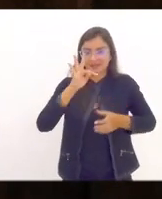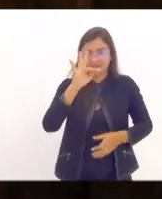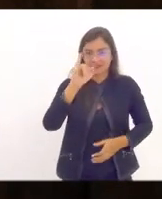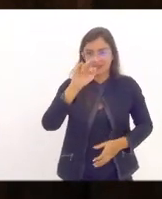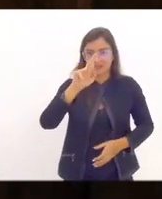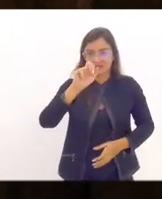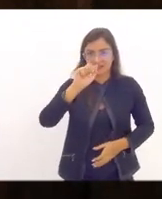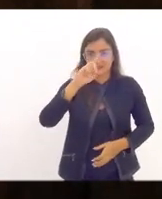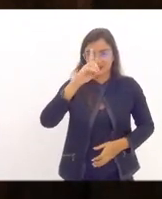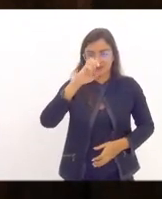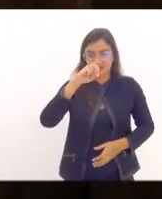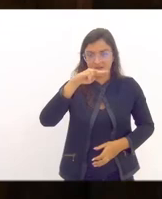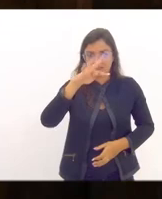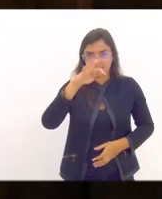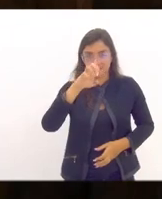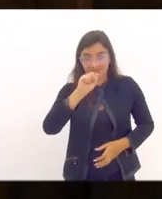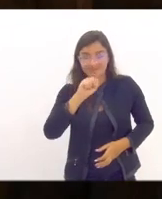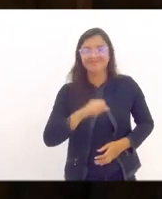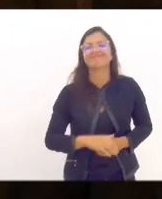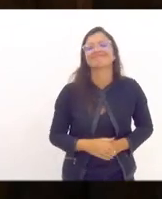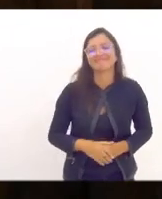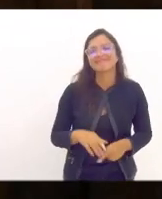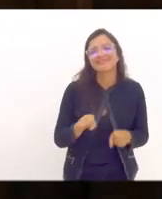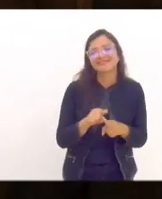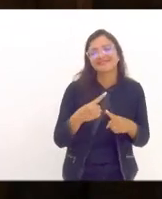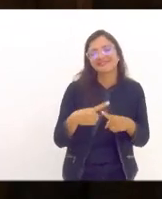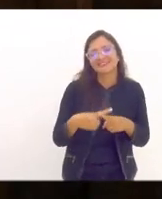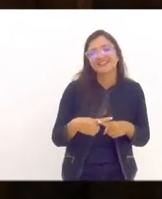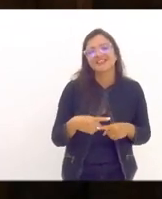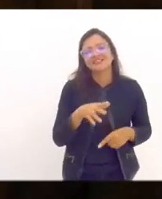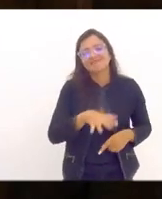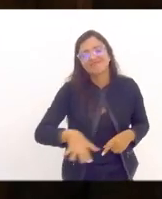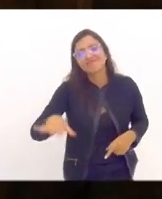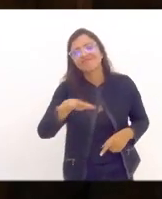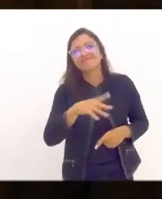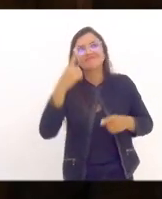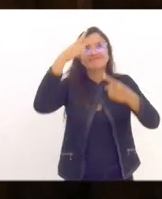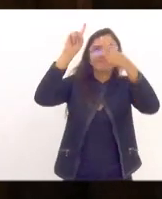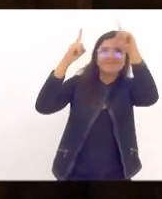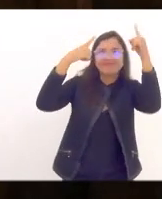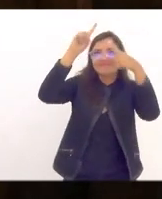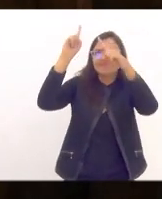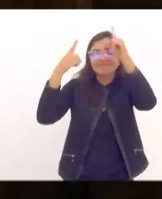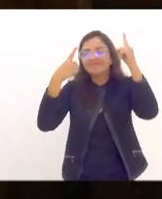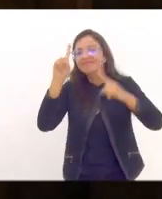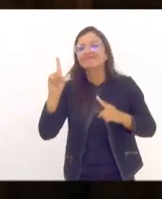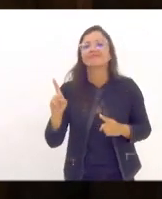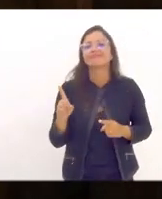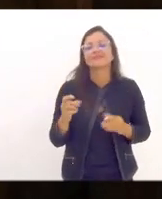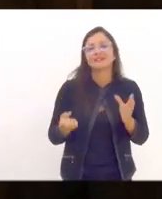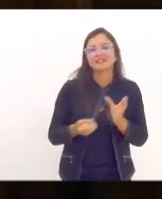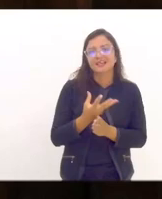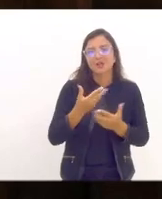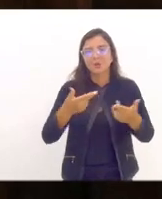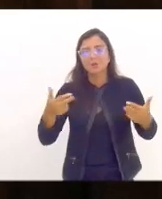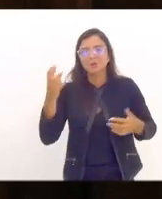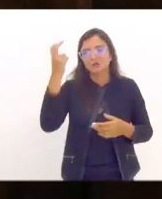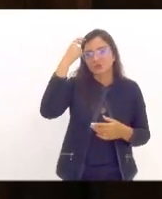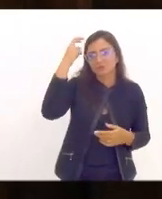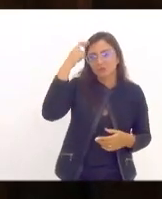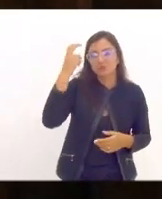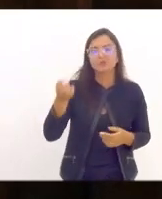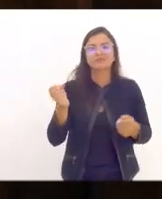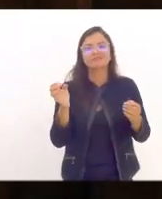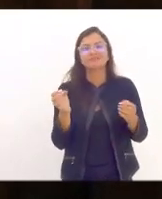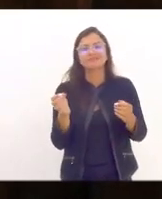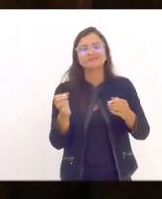préstimos servida a população do Rio de Janeiro no campo da invenção implementação de meios culturais estruturais materiais